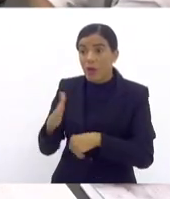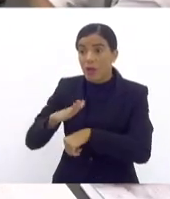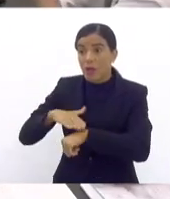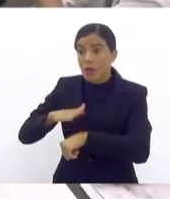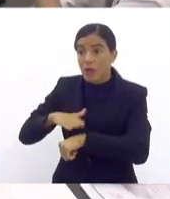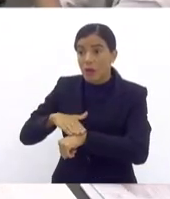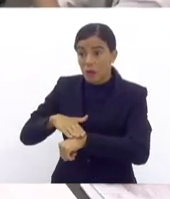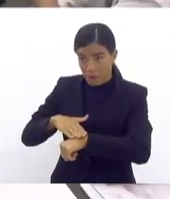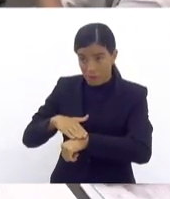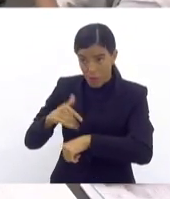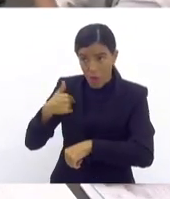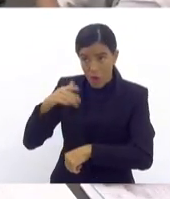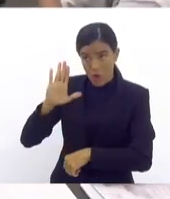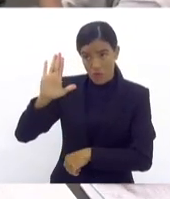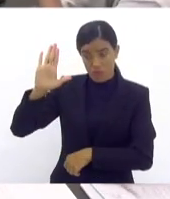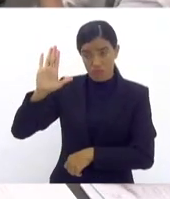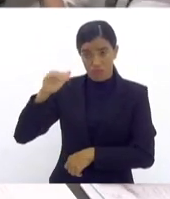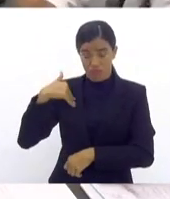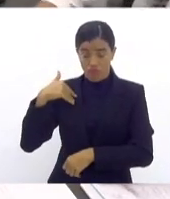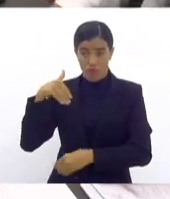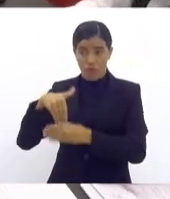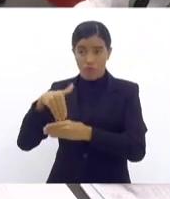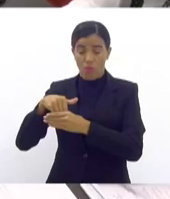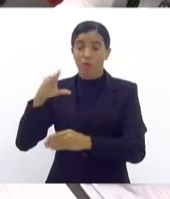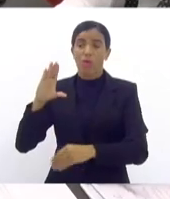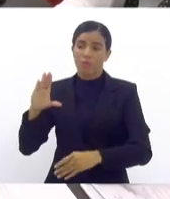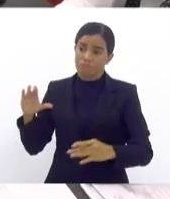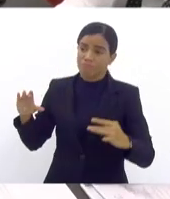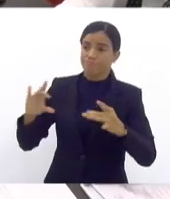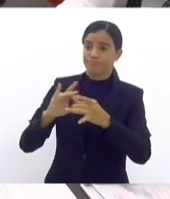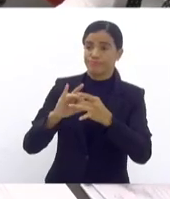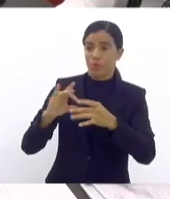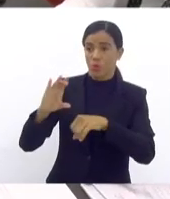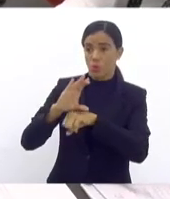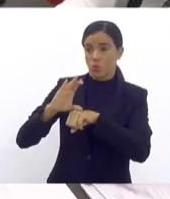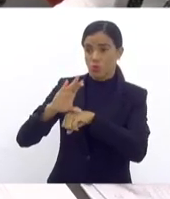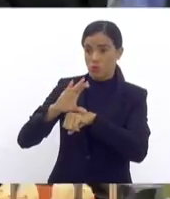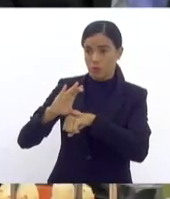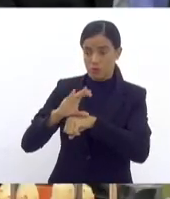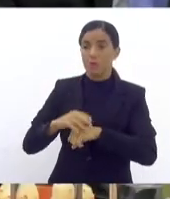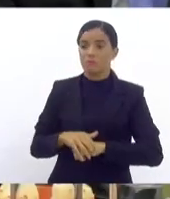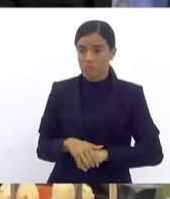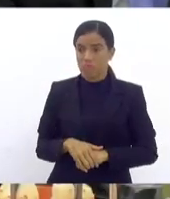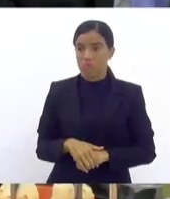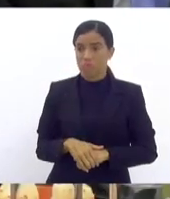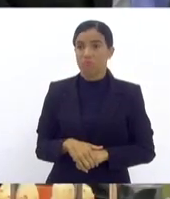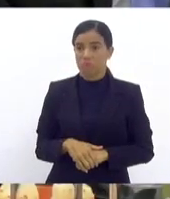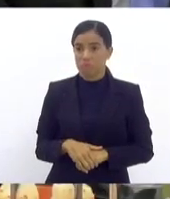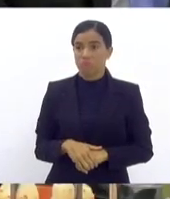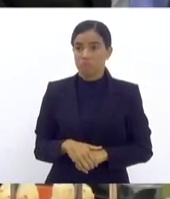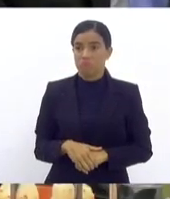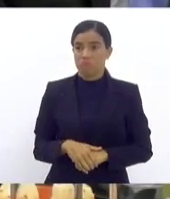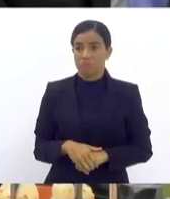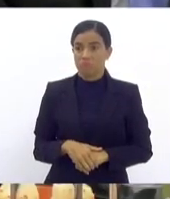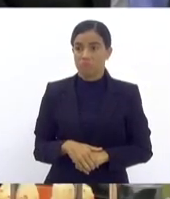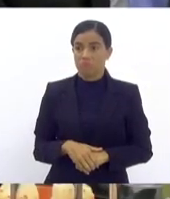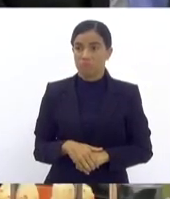Excelência está votando. Então eu vou votar pela constitucionalidade. Então, temos dois votos. Tem um voto